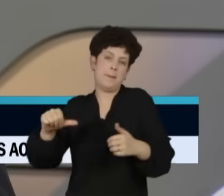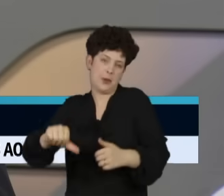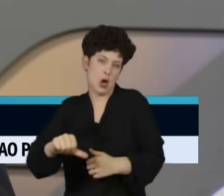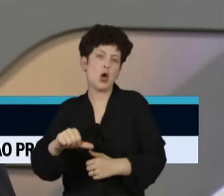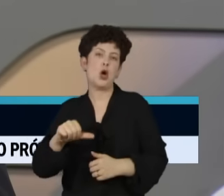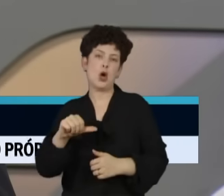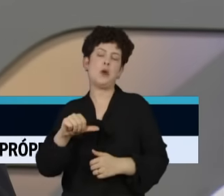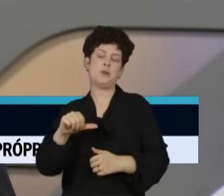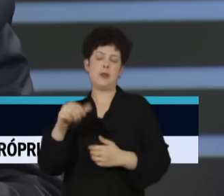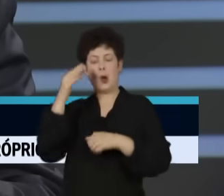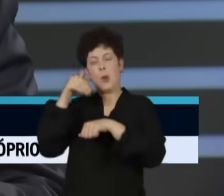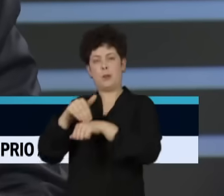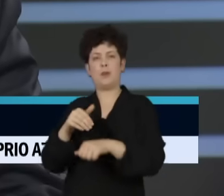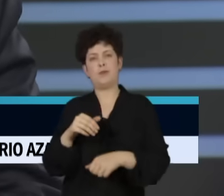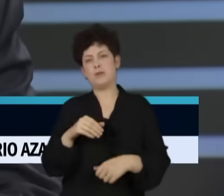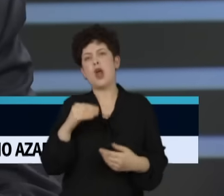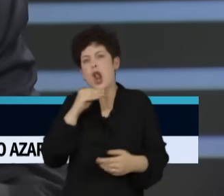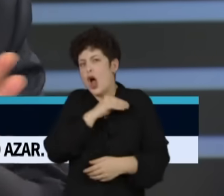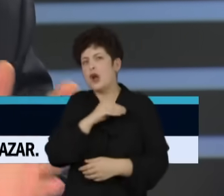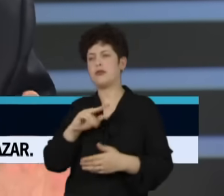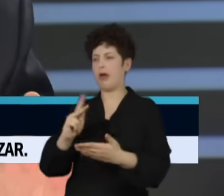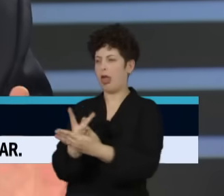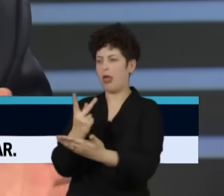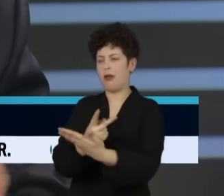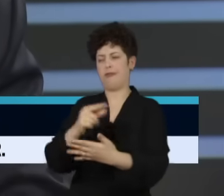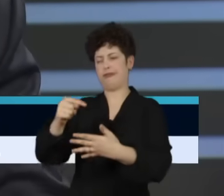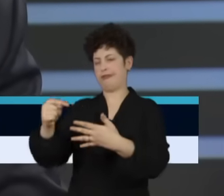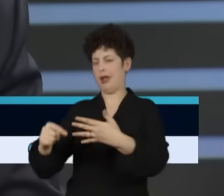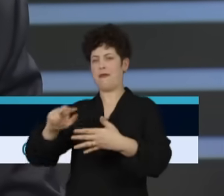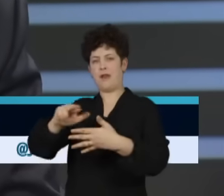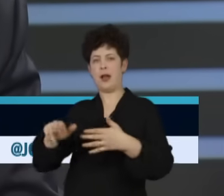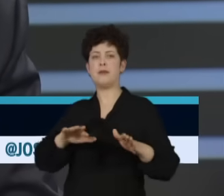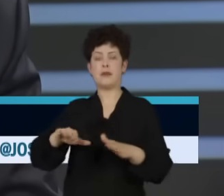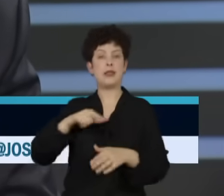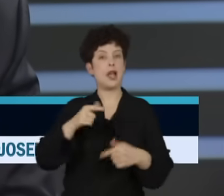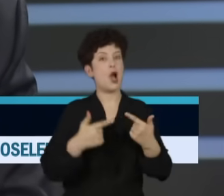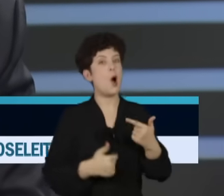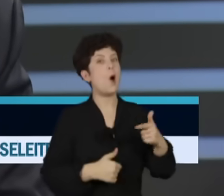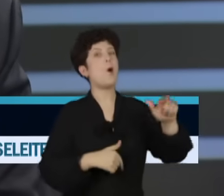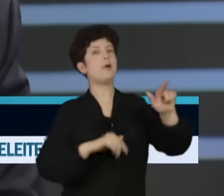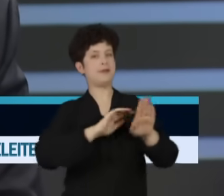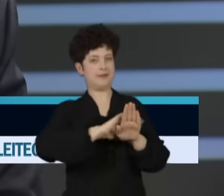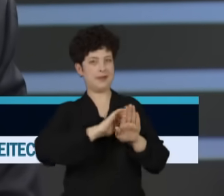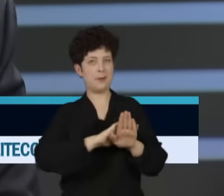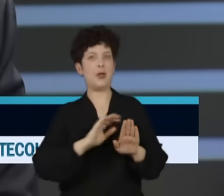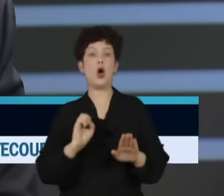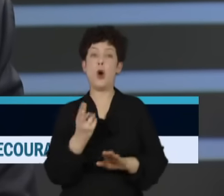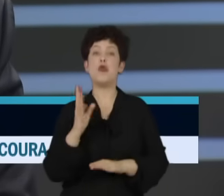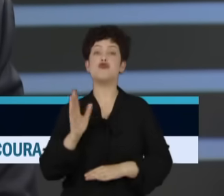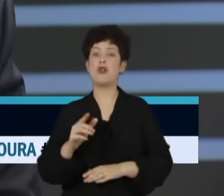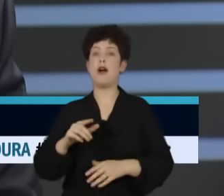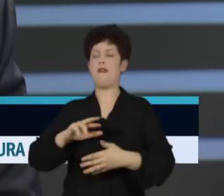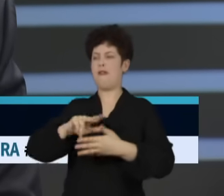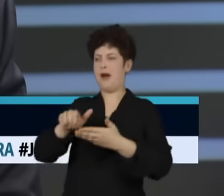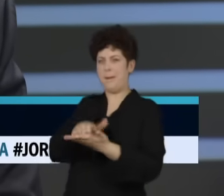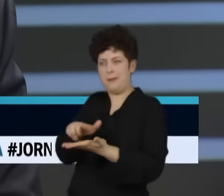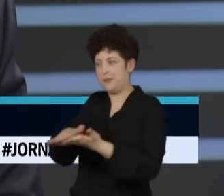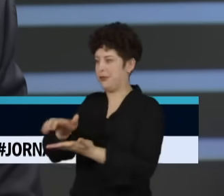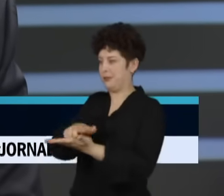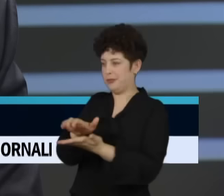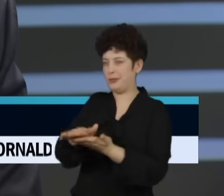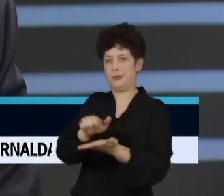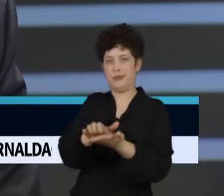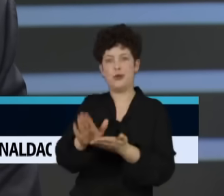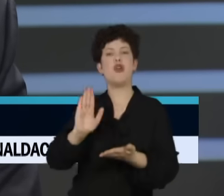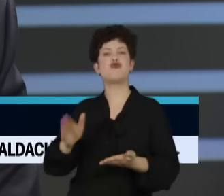enriquecimento ilícito, é evidente que o dólar tem, mas existem outras situações em que havia ou já são várias as punições no sentido